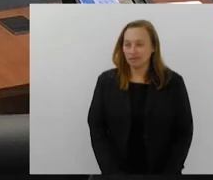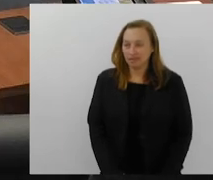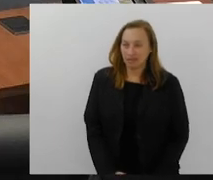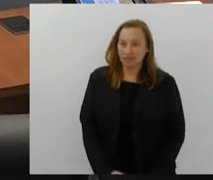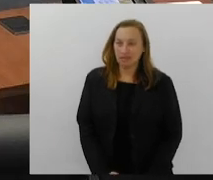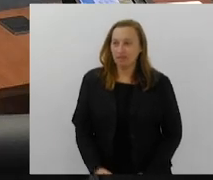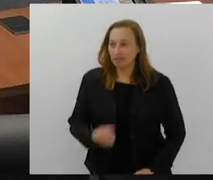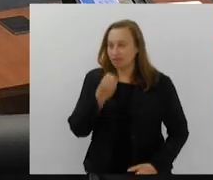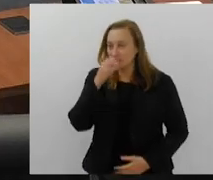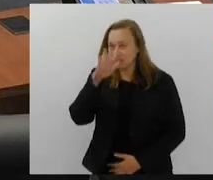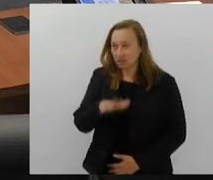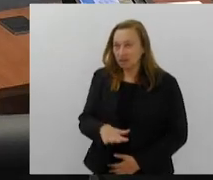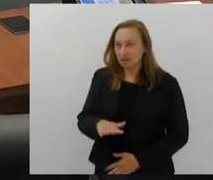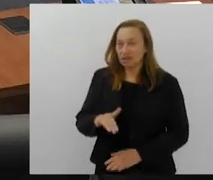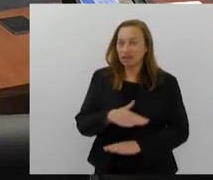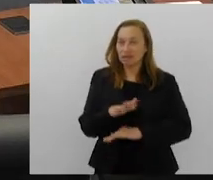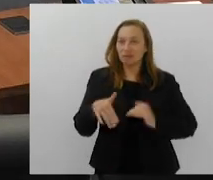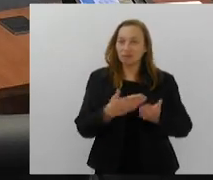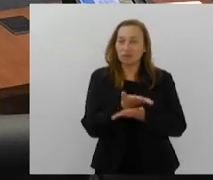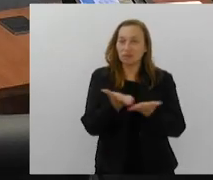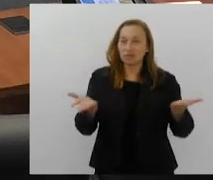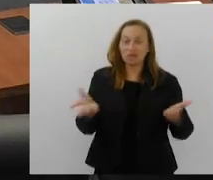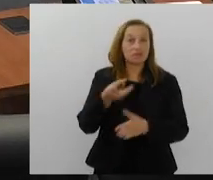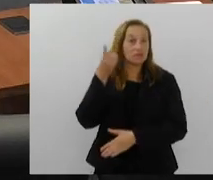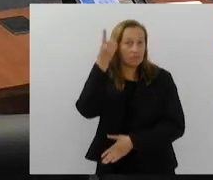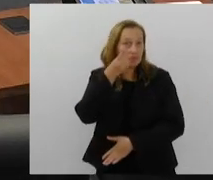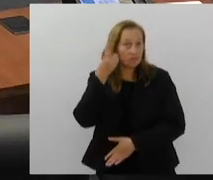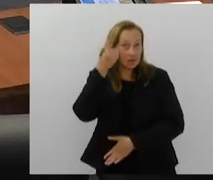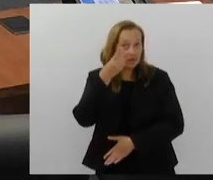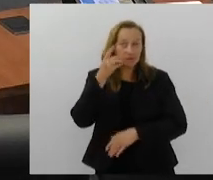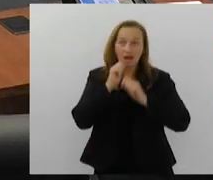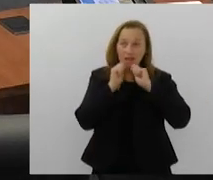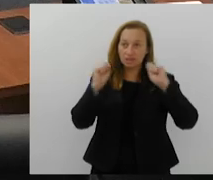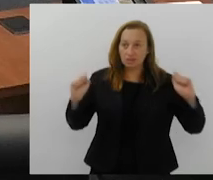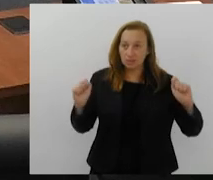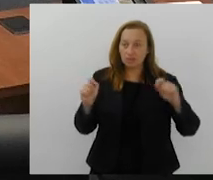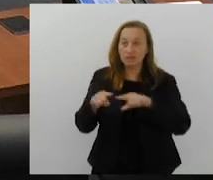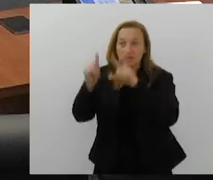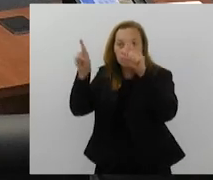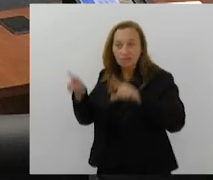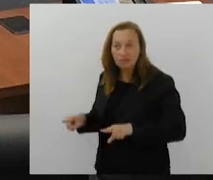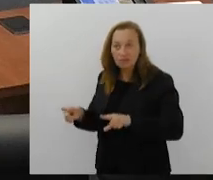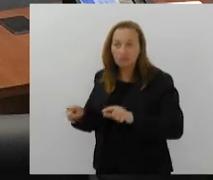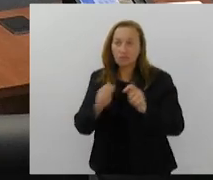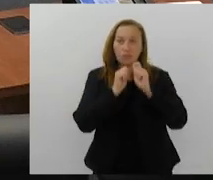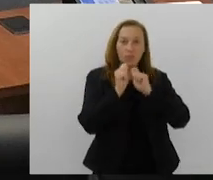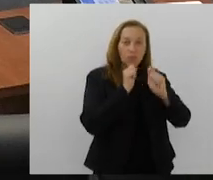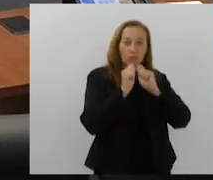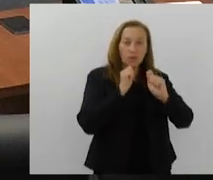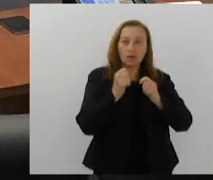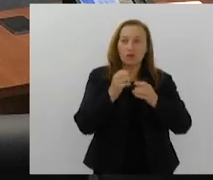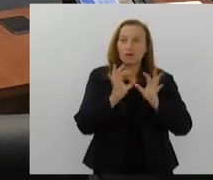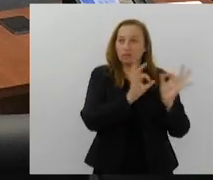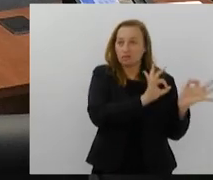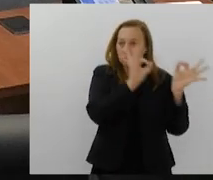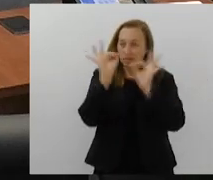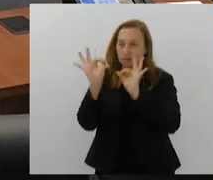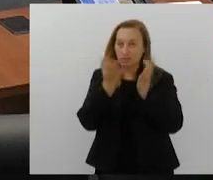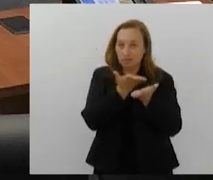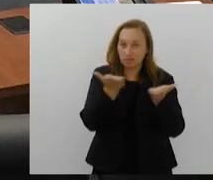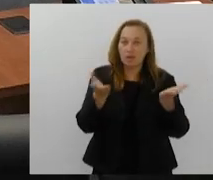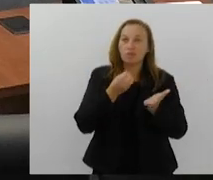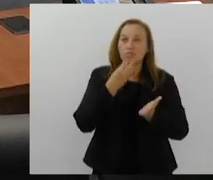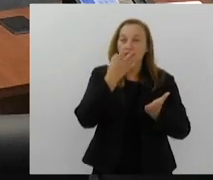Boa tarde, senhoras e senhores deputados, assessores, servidores, imprensa, público presente.